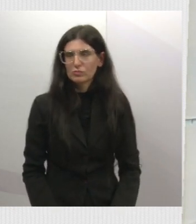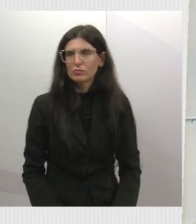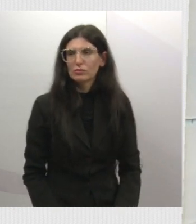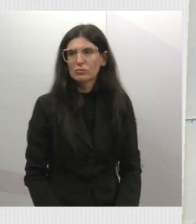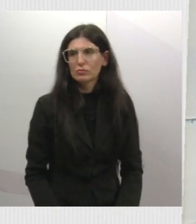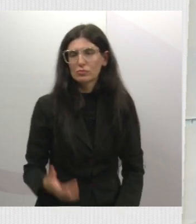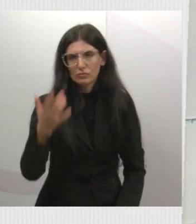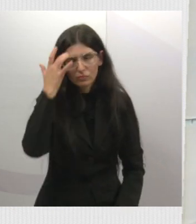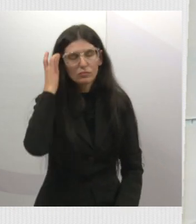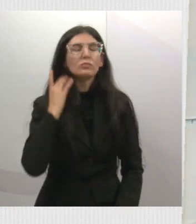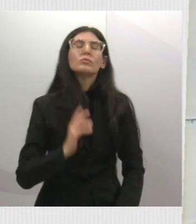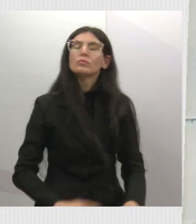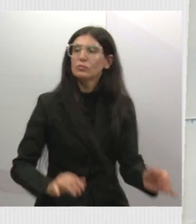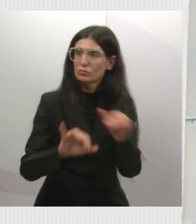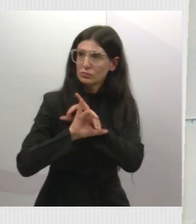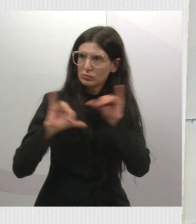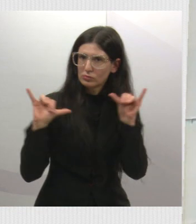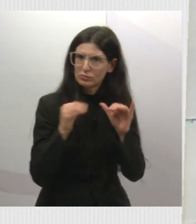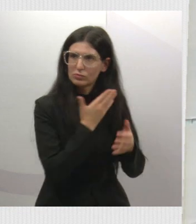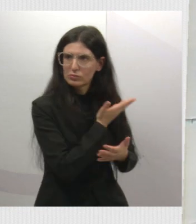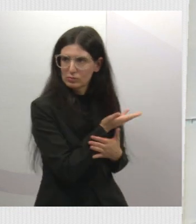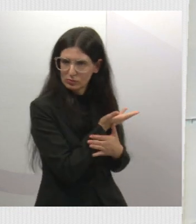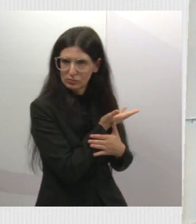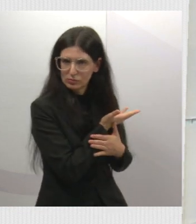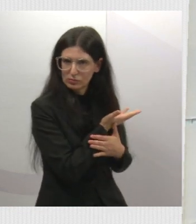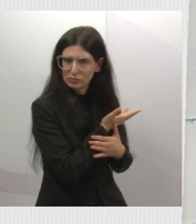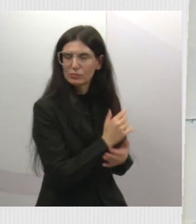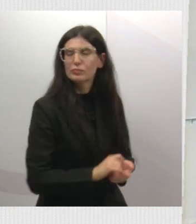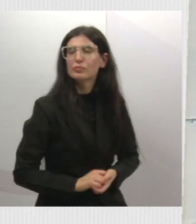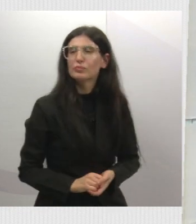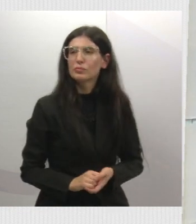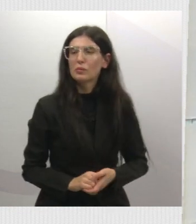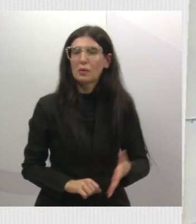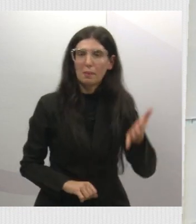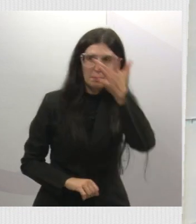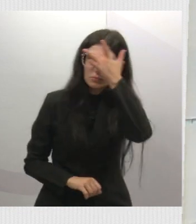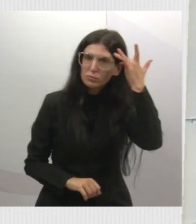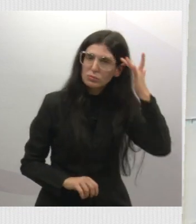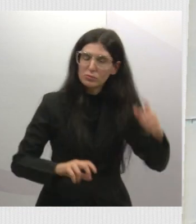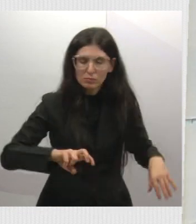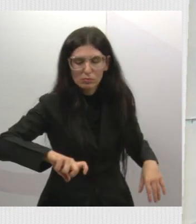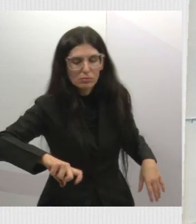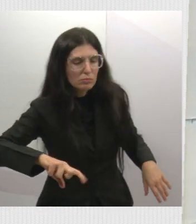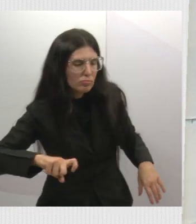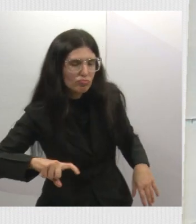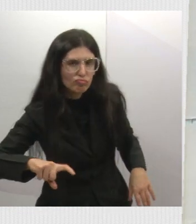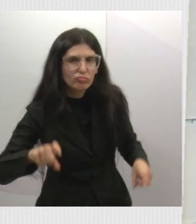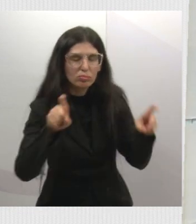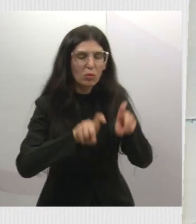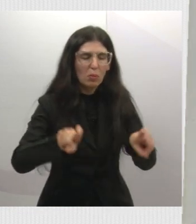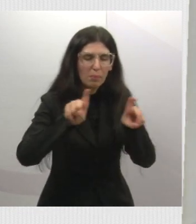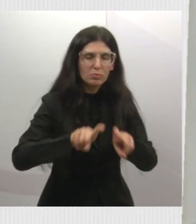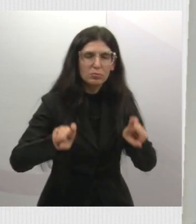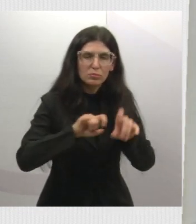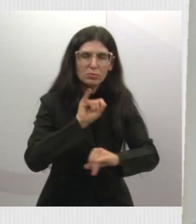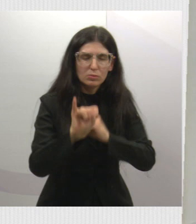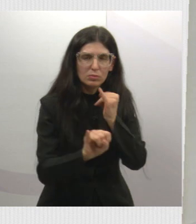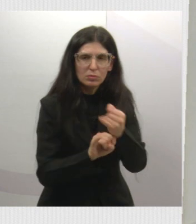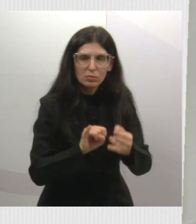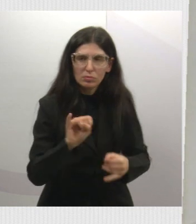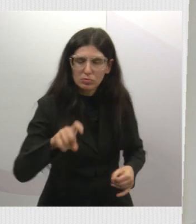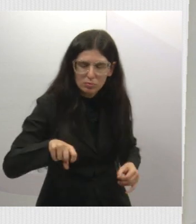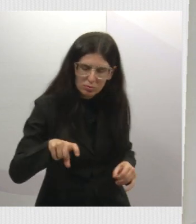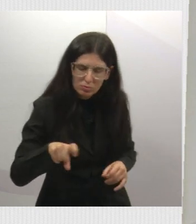quadrante publicações. Uma vez que o internauta ou munícipe aperte de sua casa esse ícone, ele vai